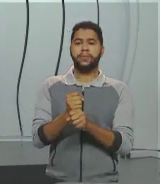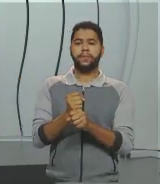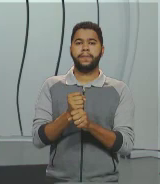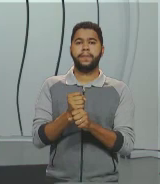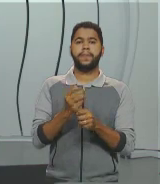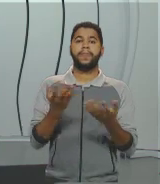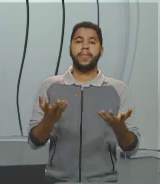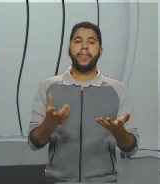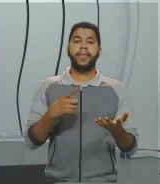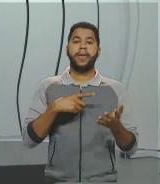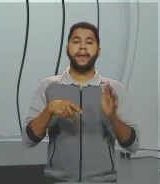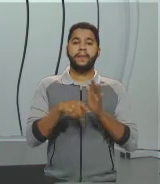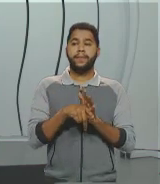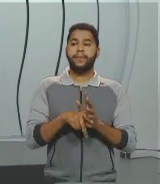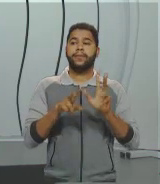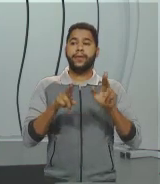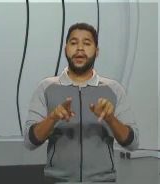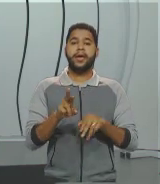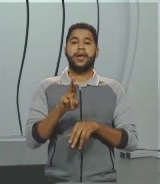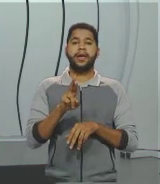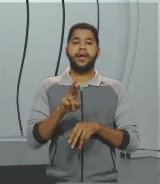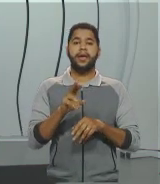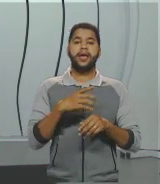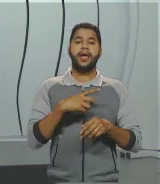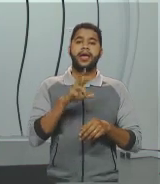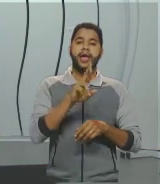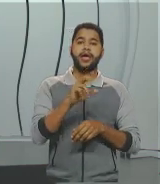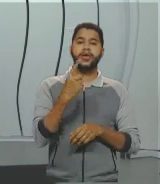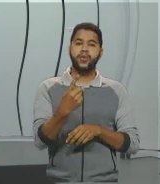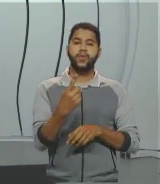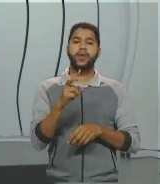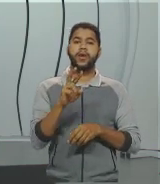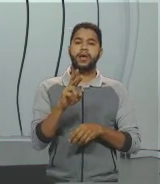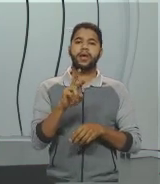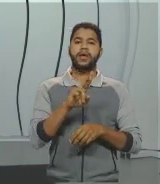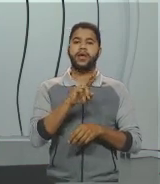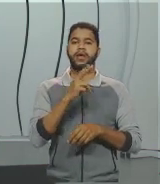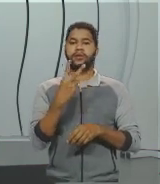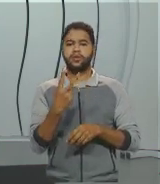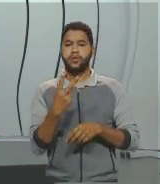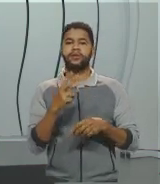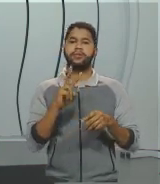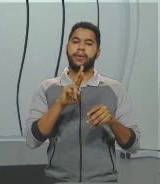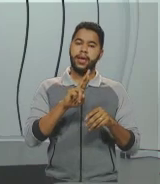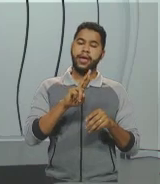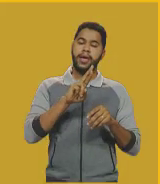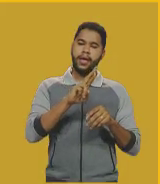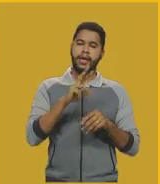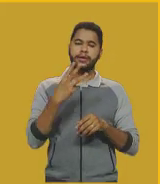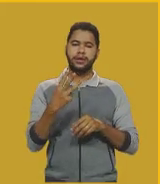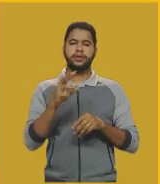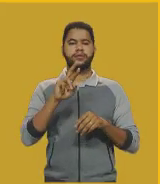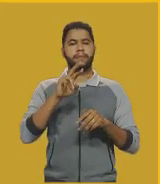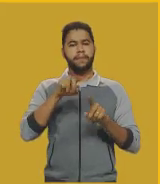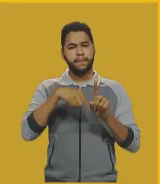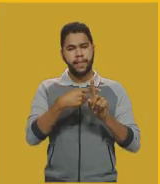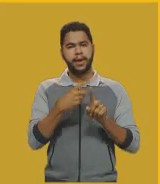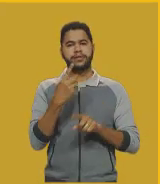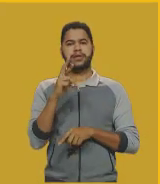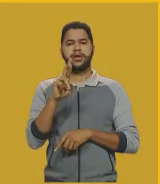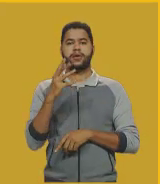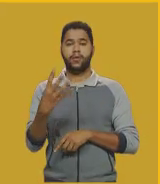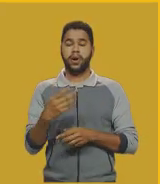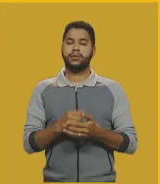resistência equivalente é igual a R1 mais R2 mais R3 mais R4. Então, se eu somar, eu